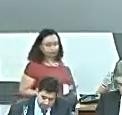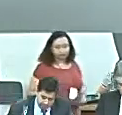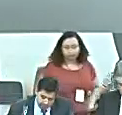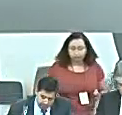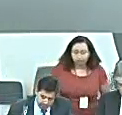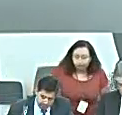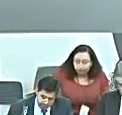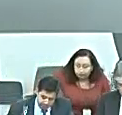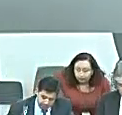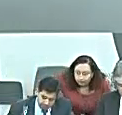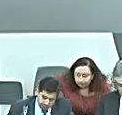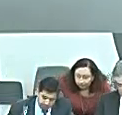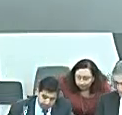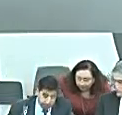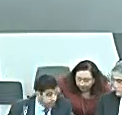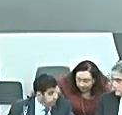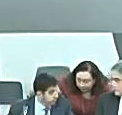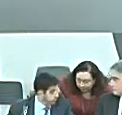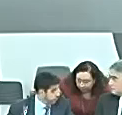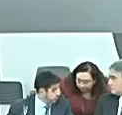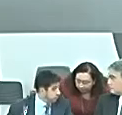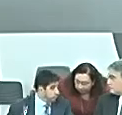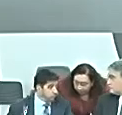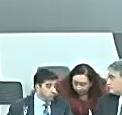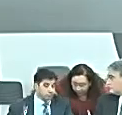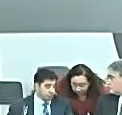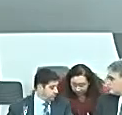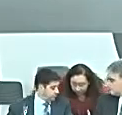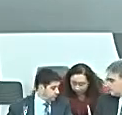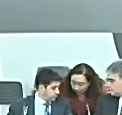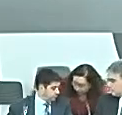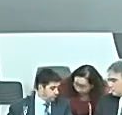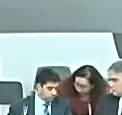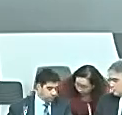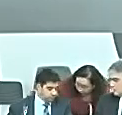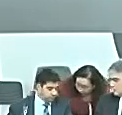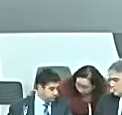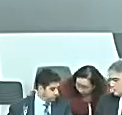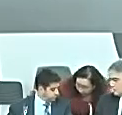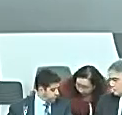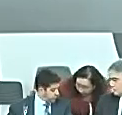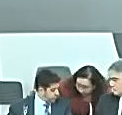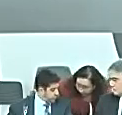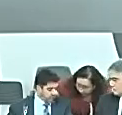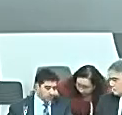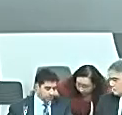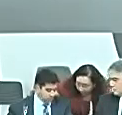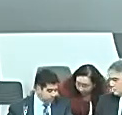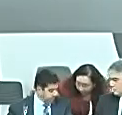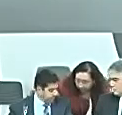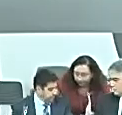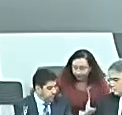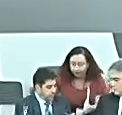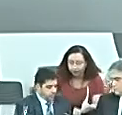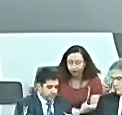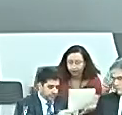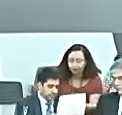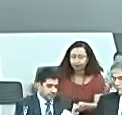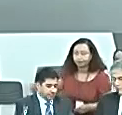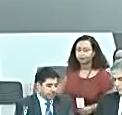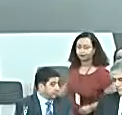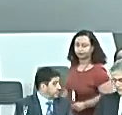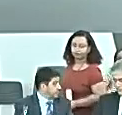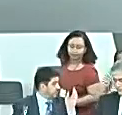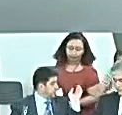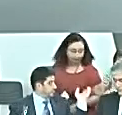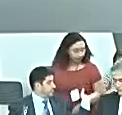esse parlamento se lembra mas o ps optou por psicólogo em são paulo seguiu a psicóloga é fazer a